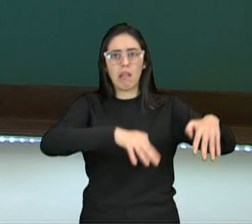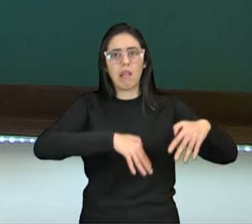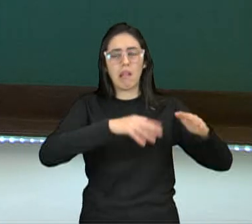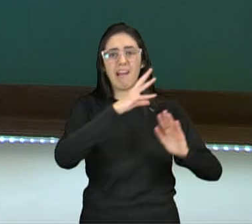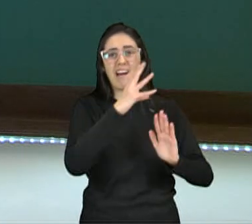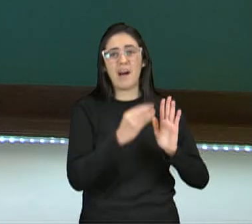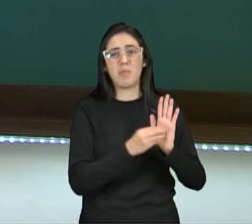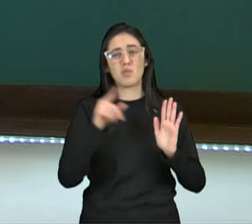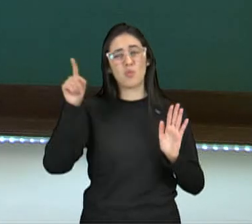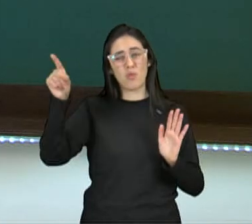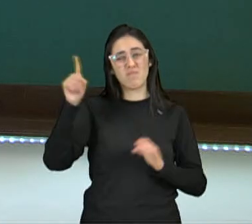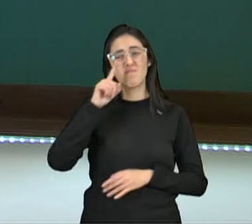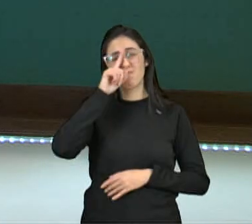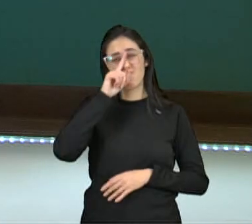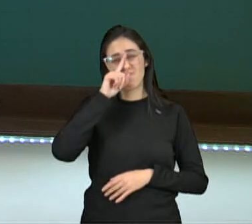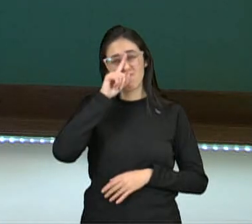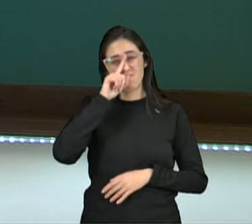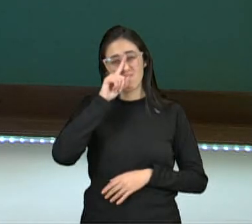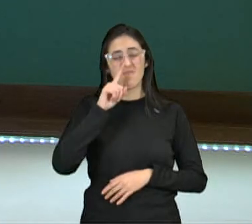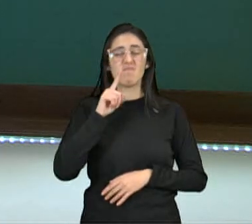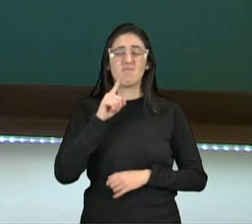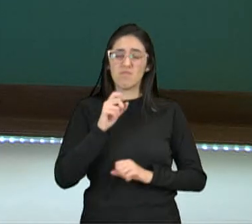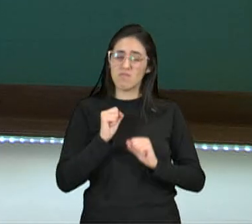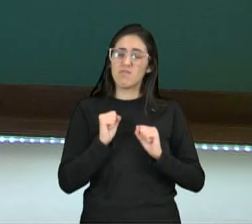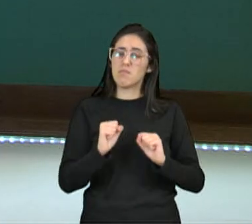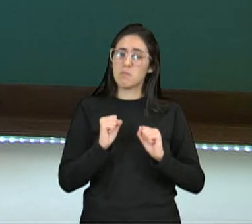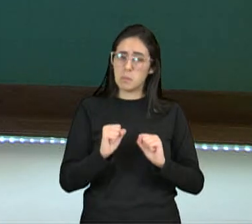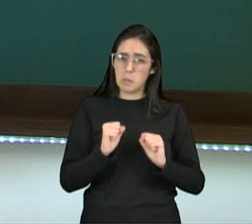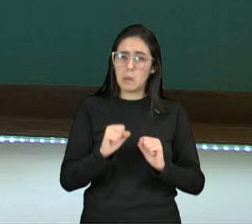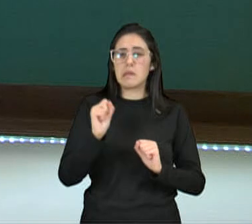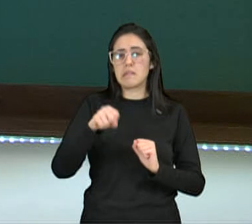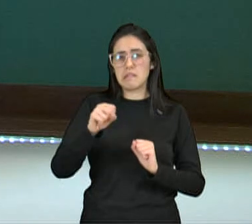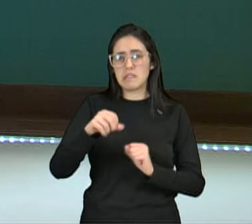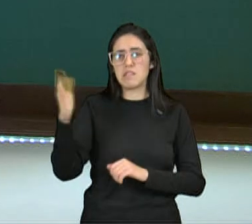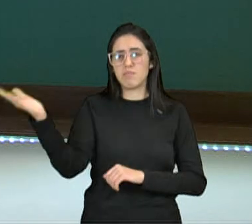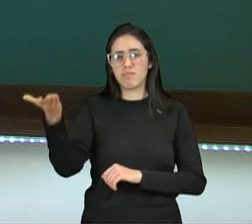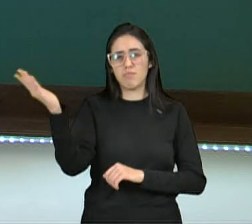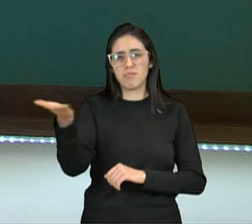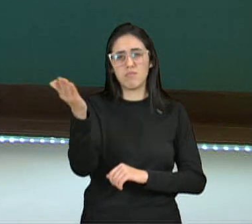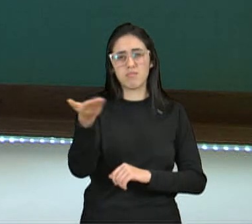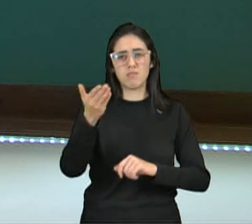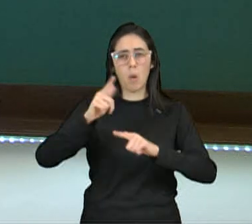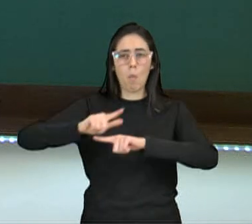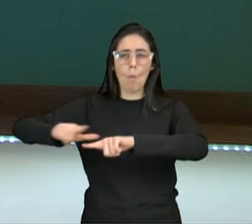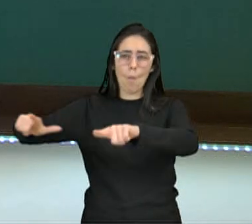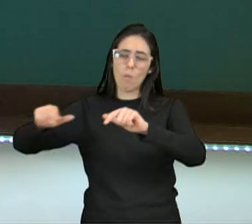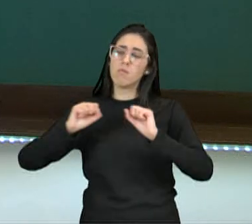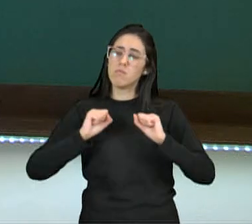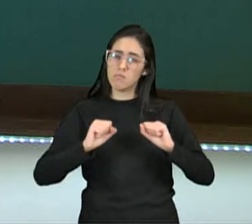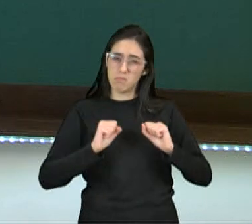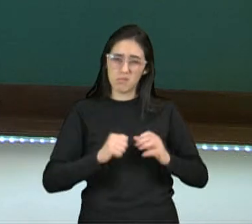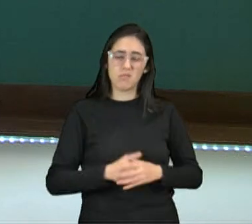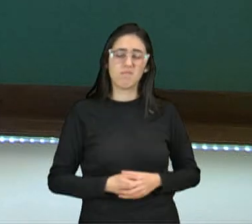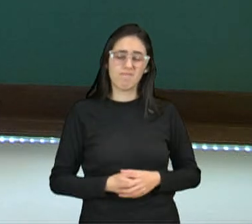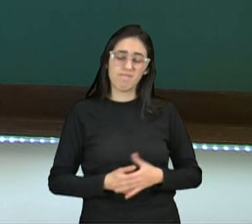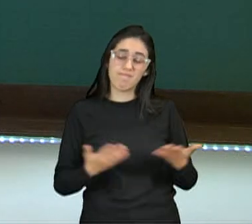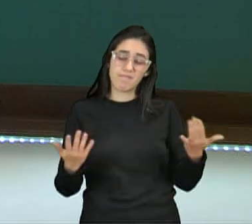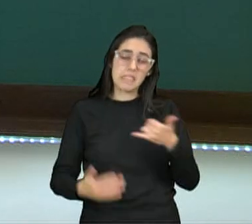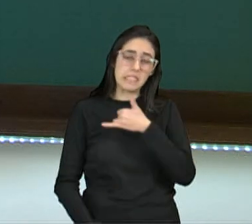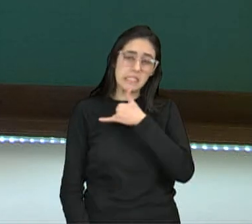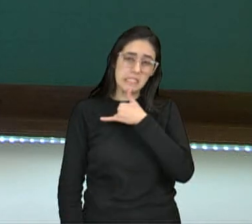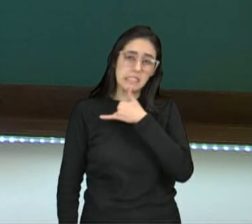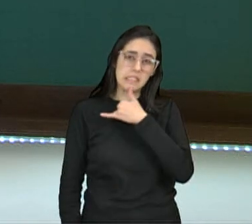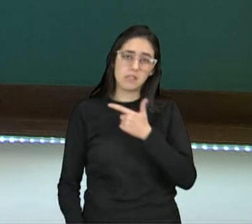floresta amazônica e vai gerar sim, vai causar sim o desmatamento, infelizmente, né? Então é um problema